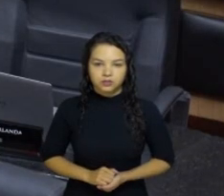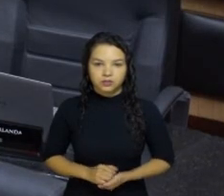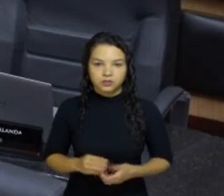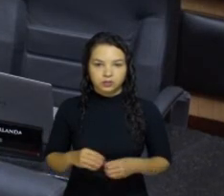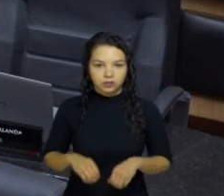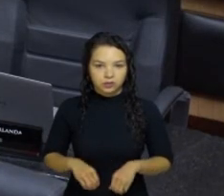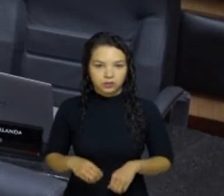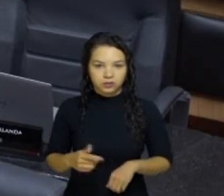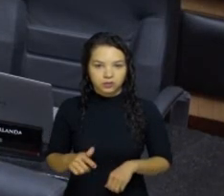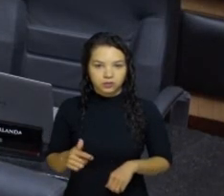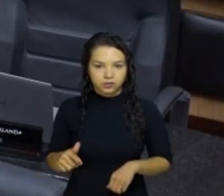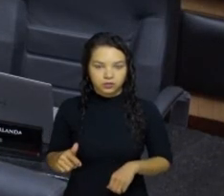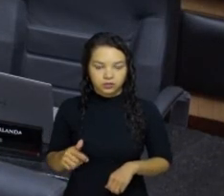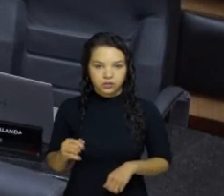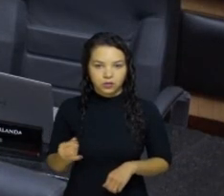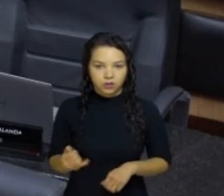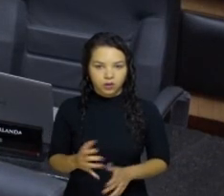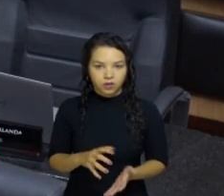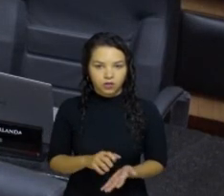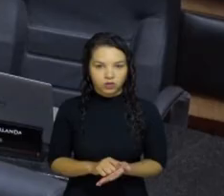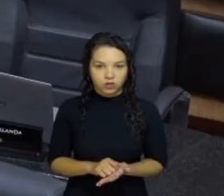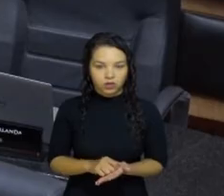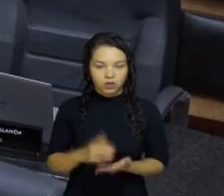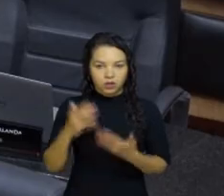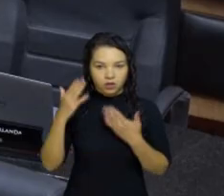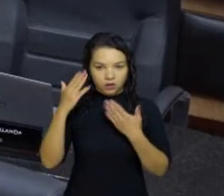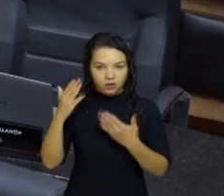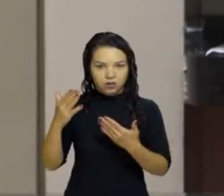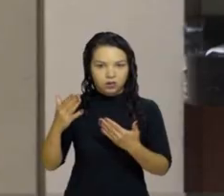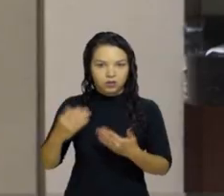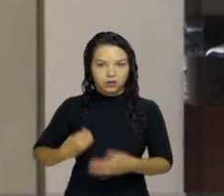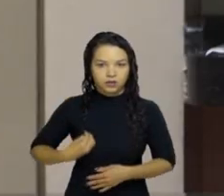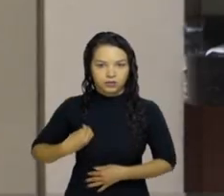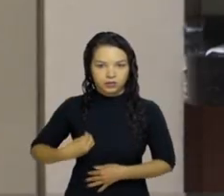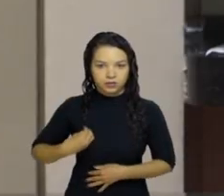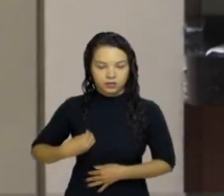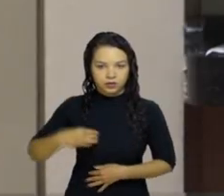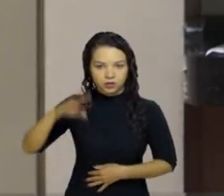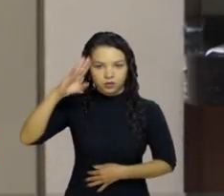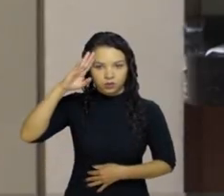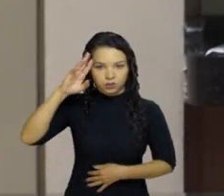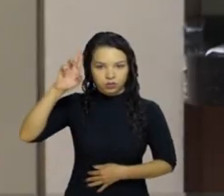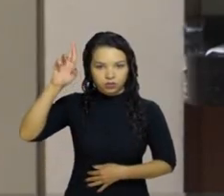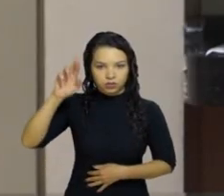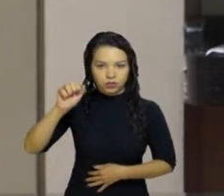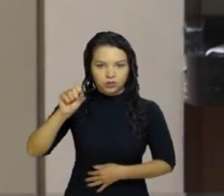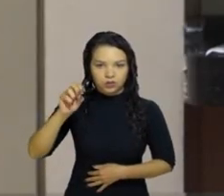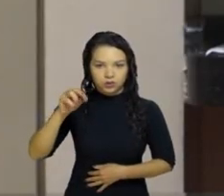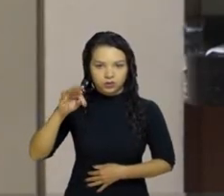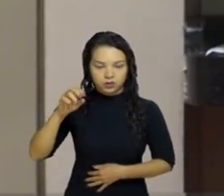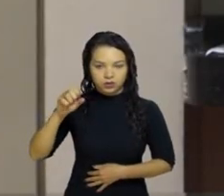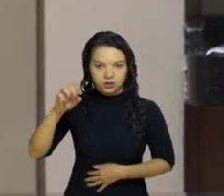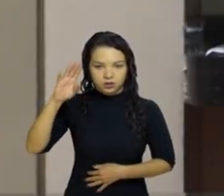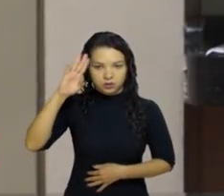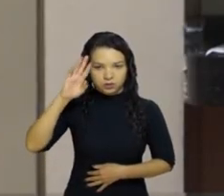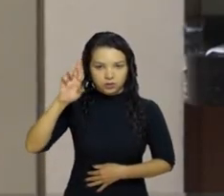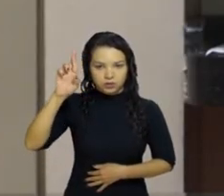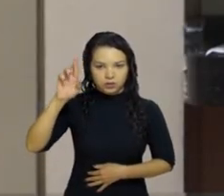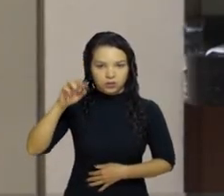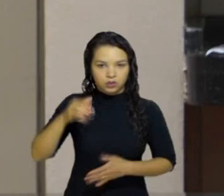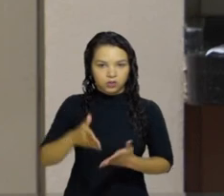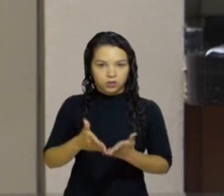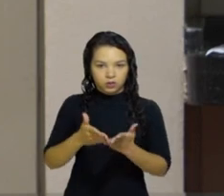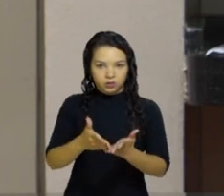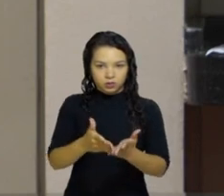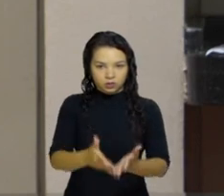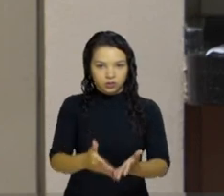fala, aproveito para registrar aqui e agradecer a presença do comandante Santa Rita, capitão dos portos de Santa Catarina, comandante